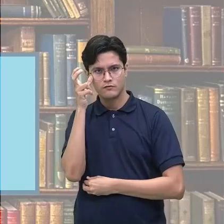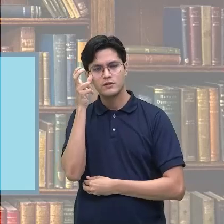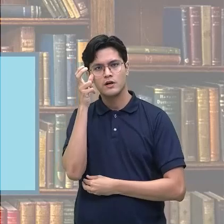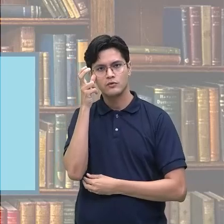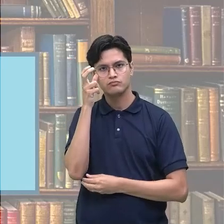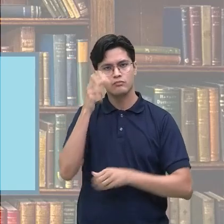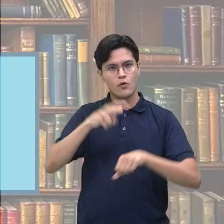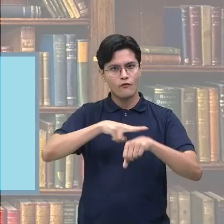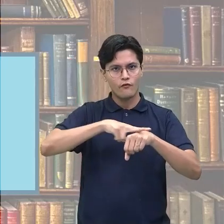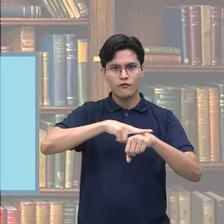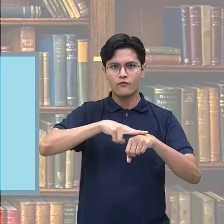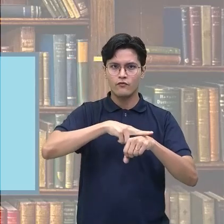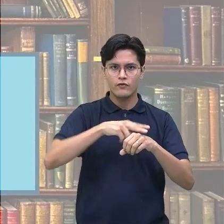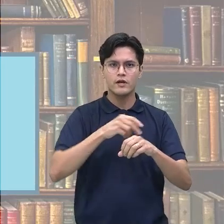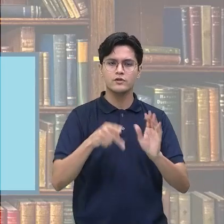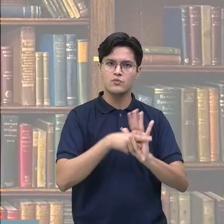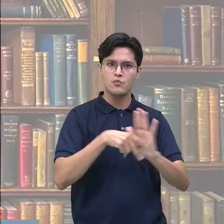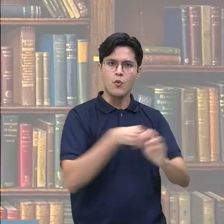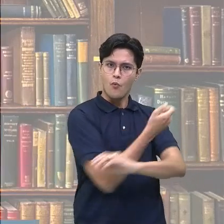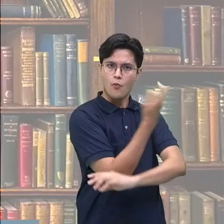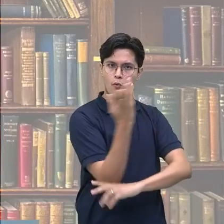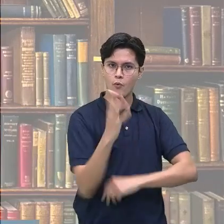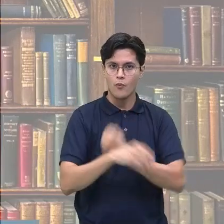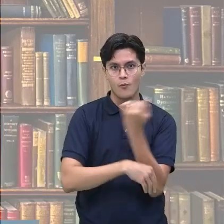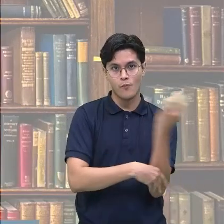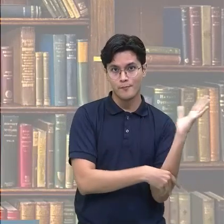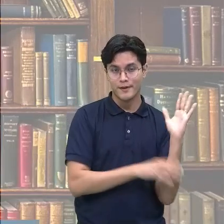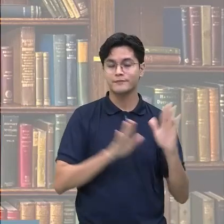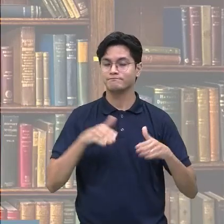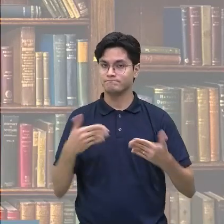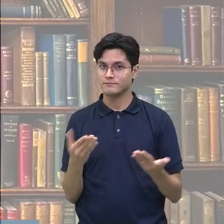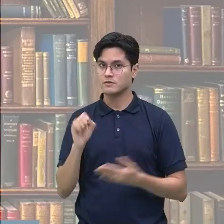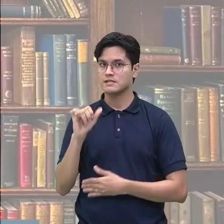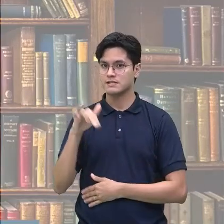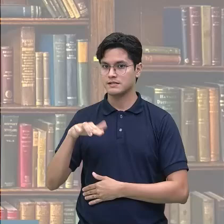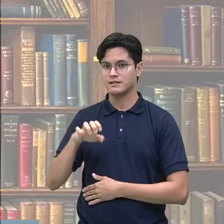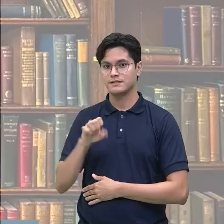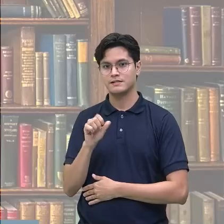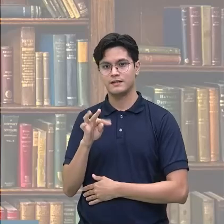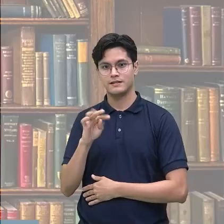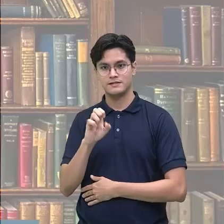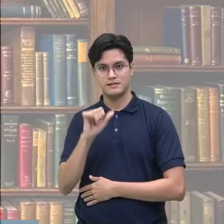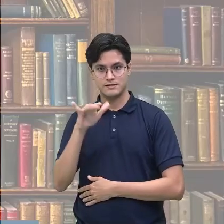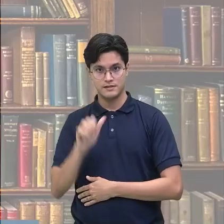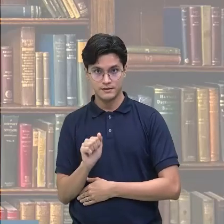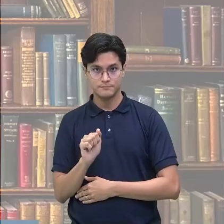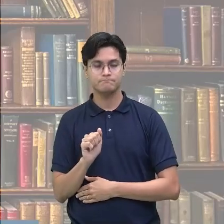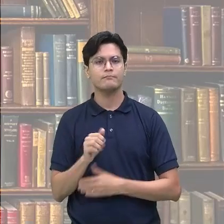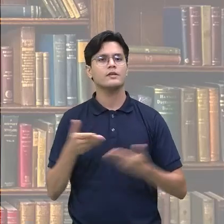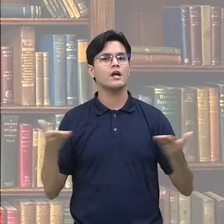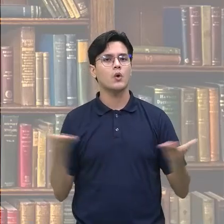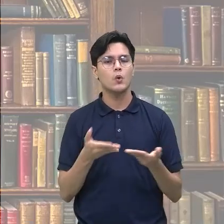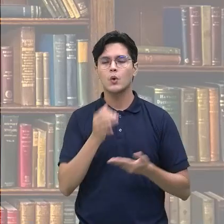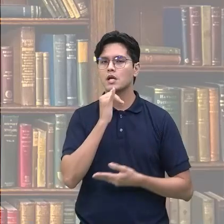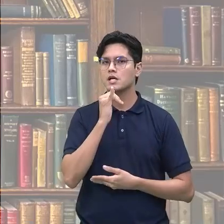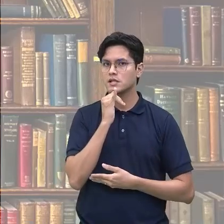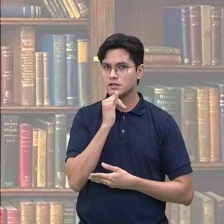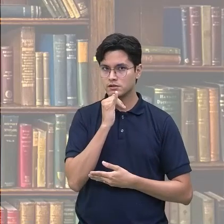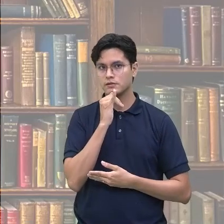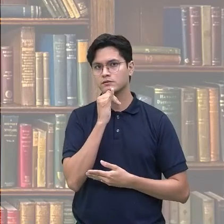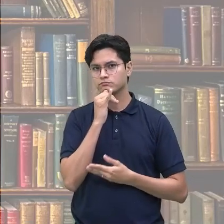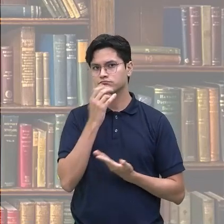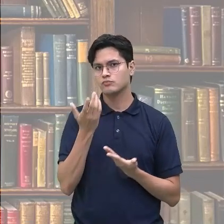cor verde do mato, sinestesia. Pois bem, então agora, ao olharmos ou lermos